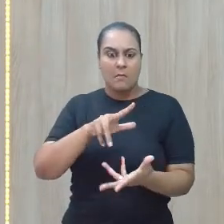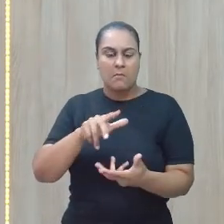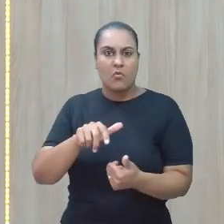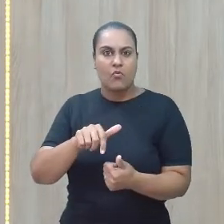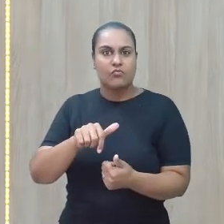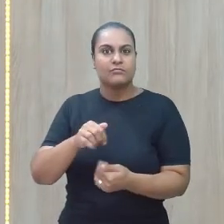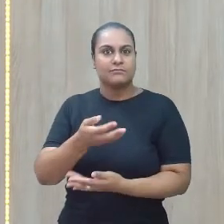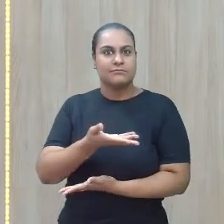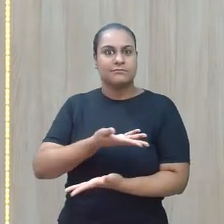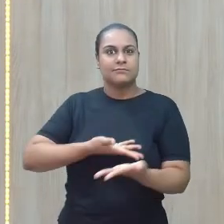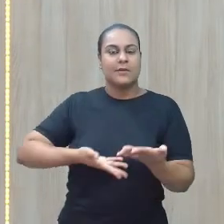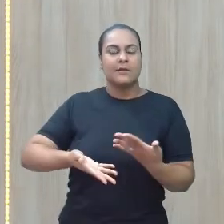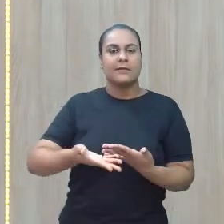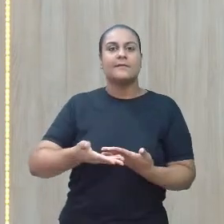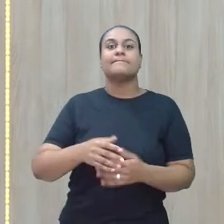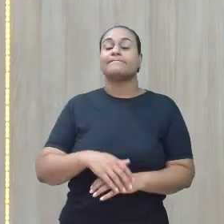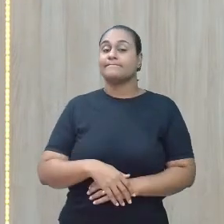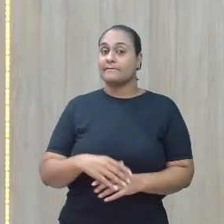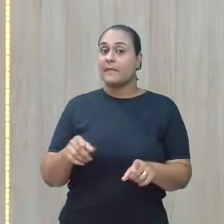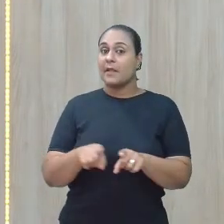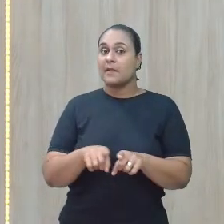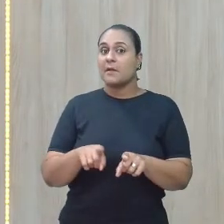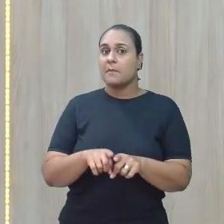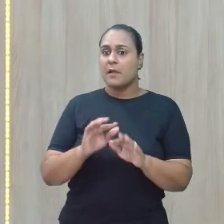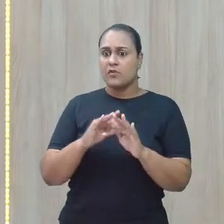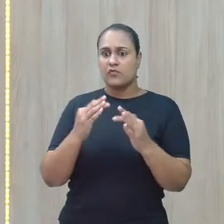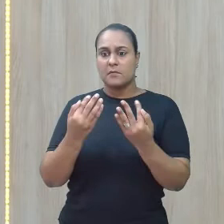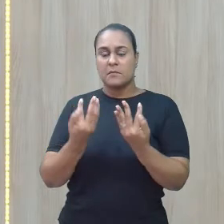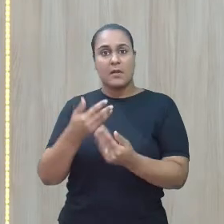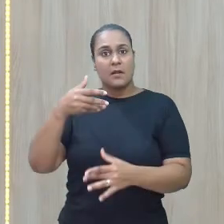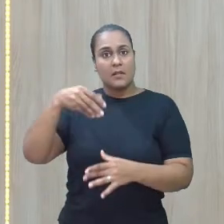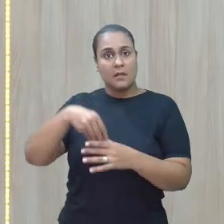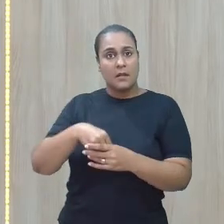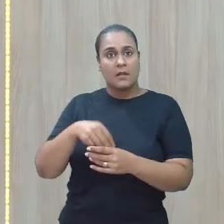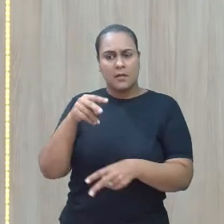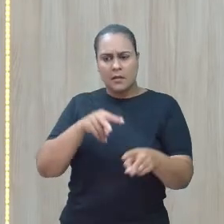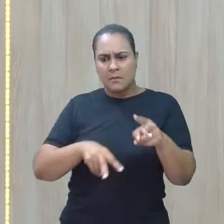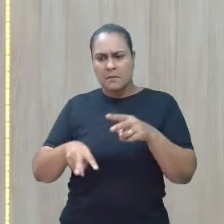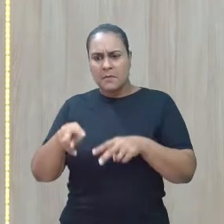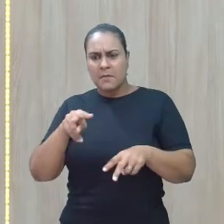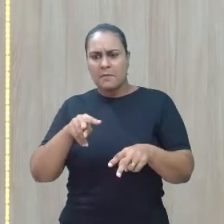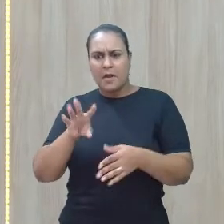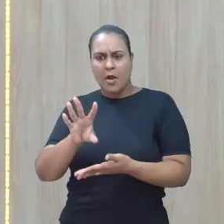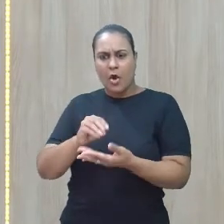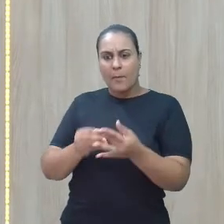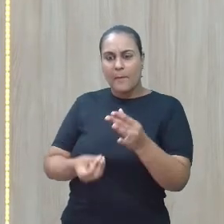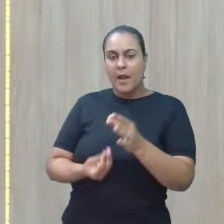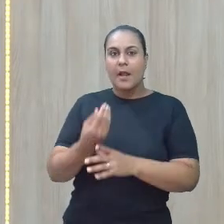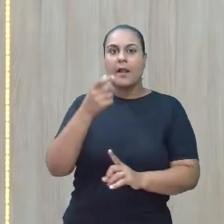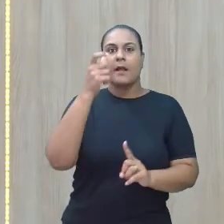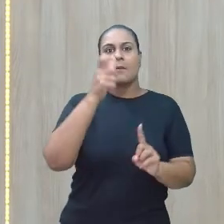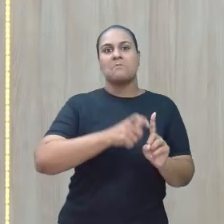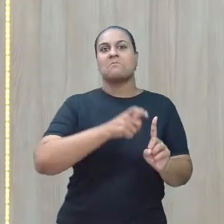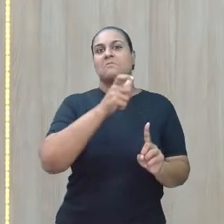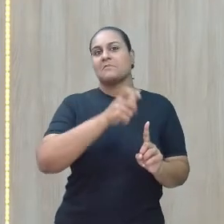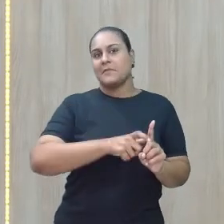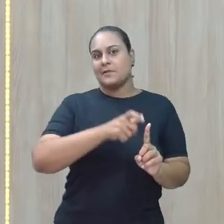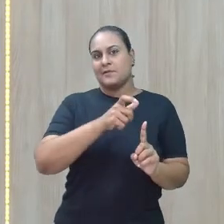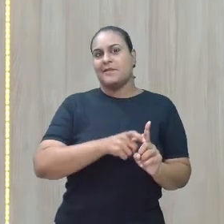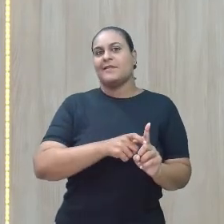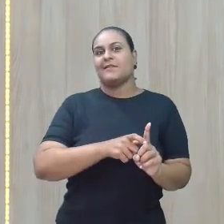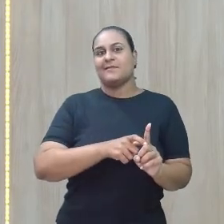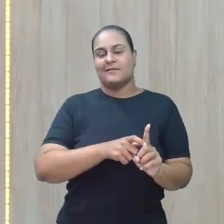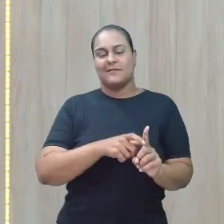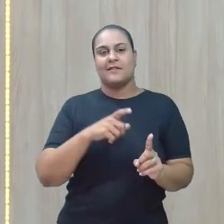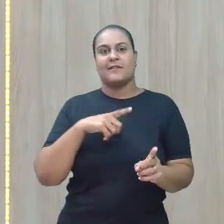está envolto, inclusive os seus próprios familiares, para justamente ficar atento e construir seus personagens, os personagens que vão estar